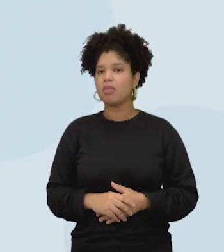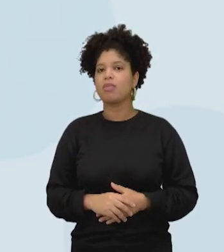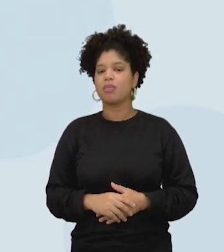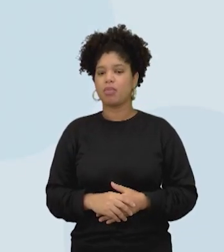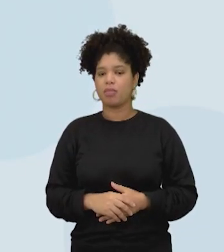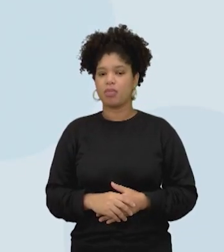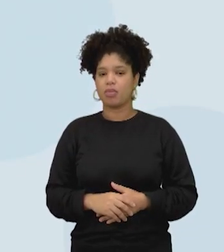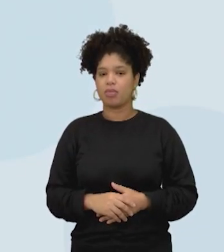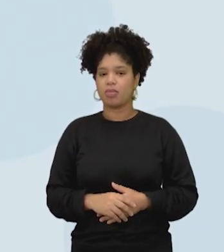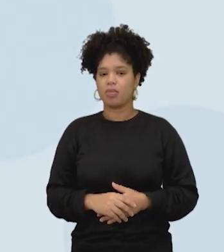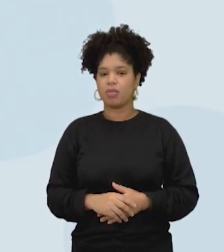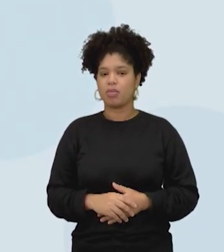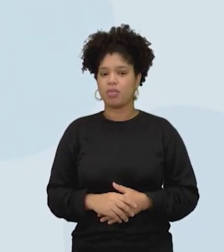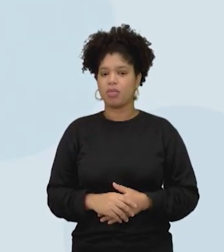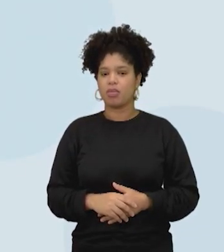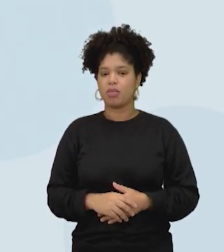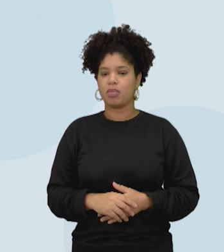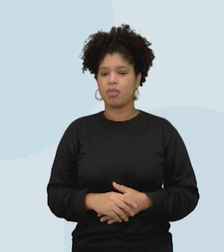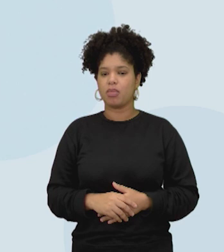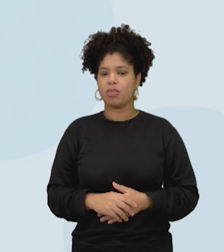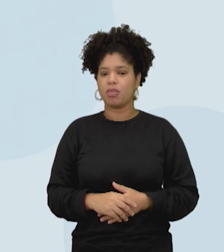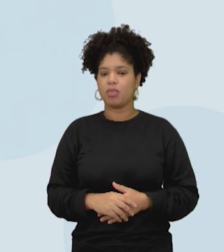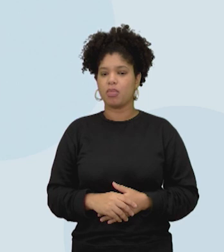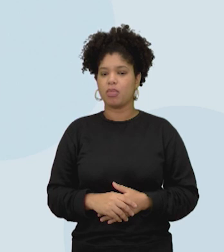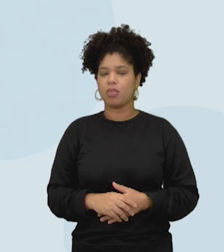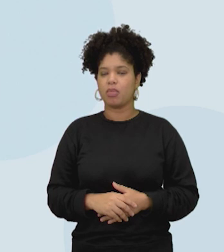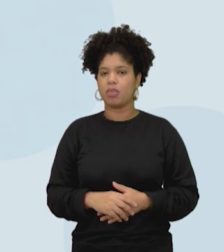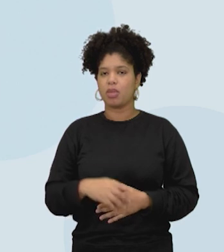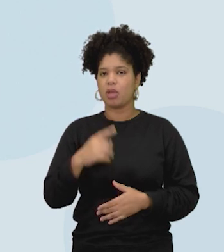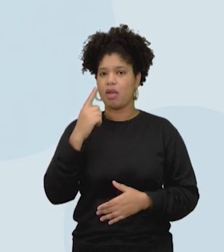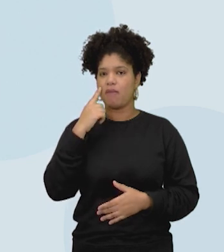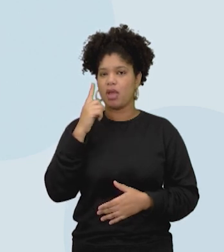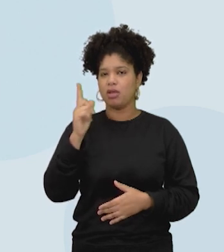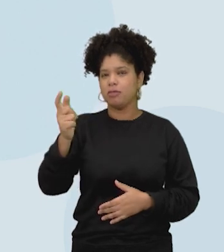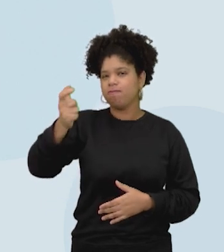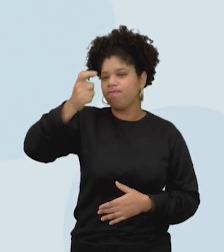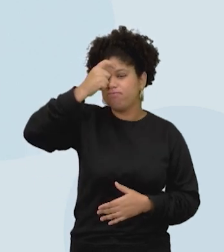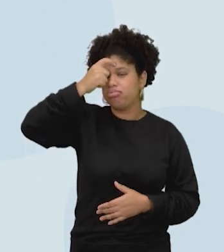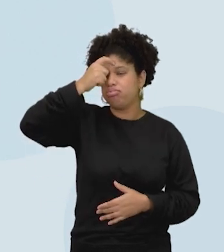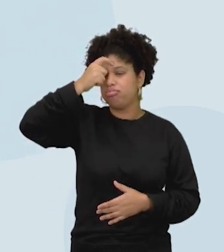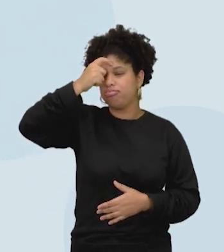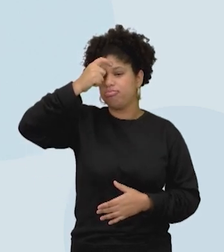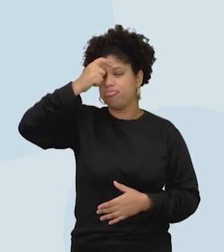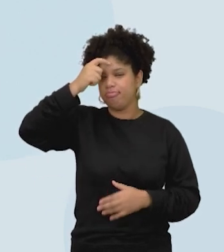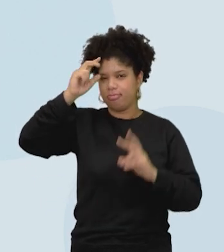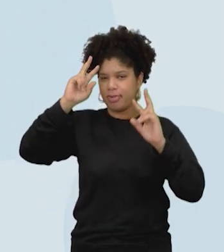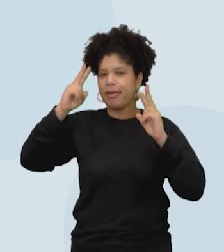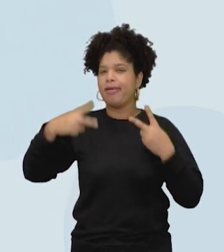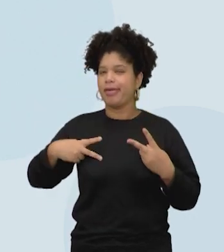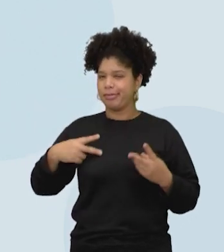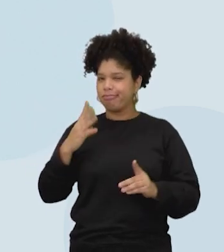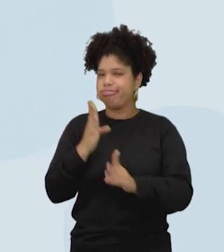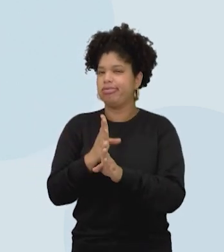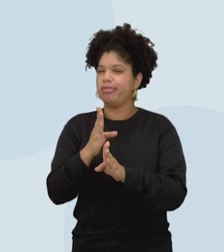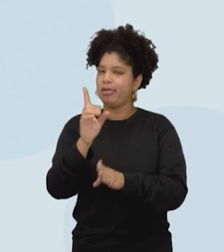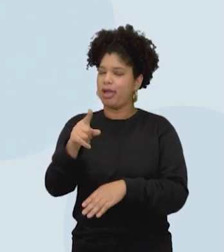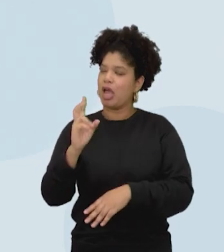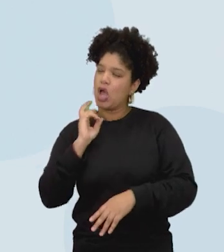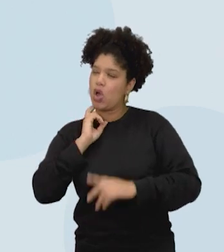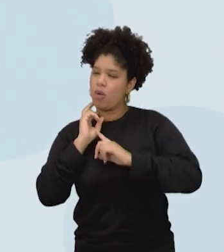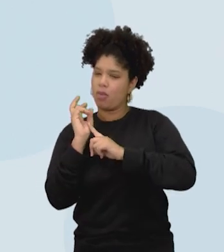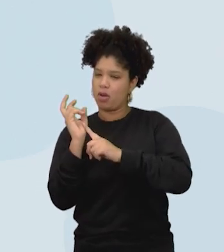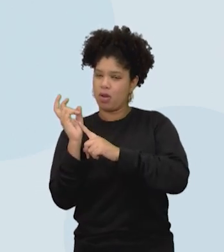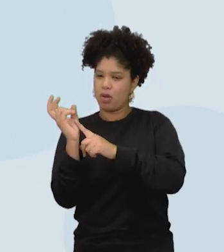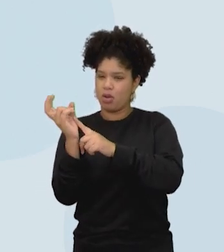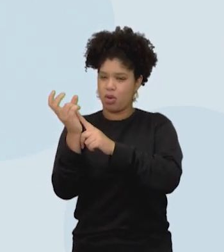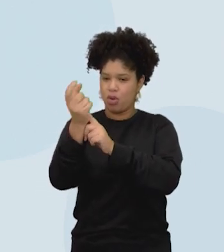Ah, achei, olha só o que é. Em maiúsculo. A consciência humana é este morcego. Por mais que a gente faça, à noite ele